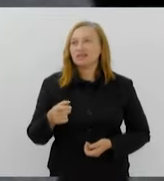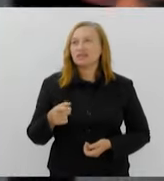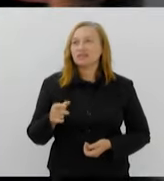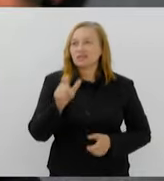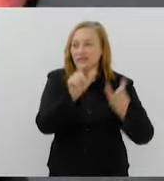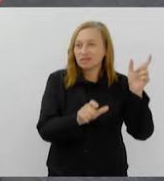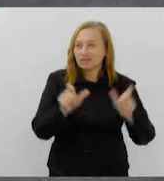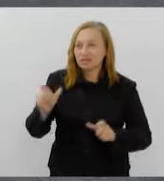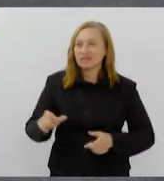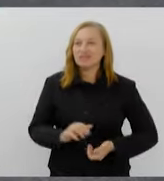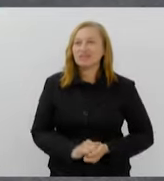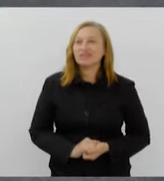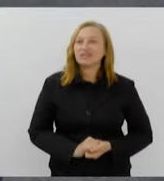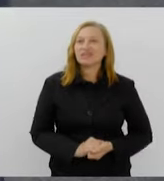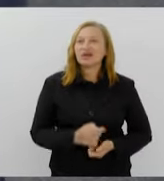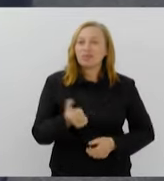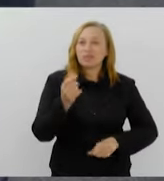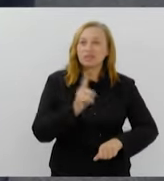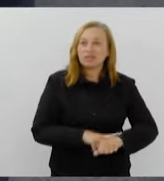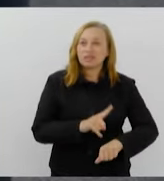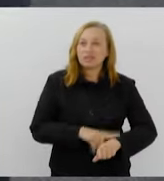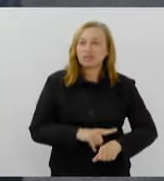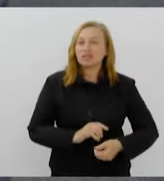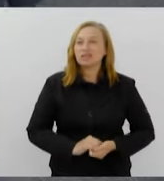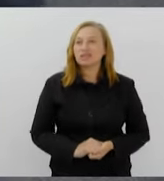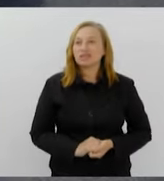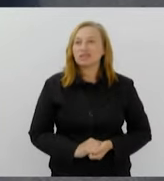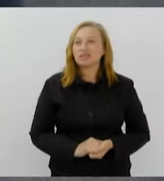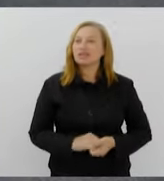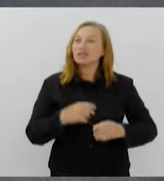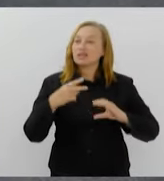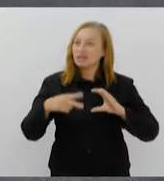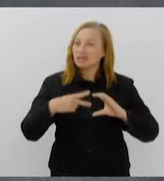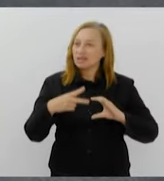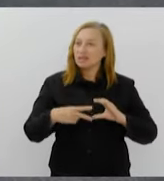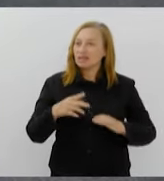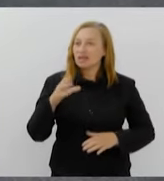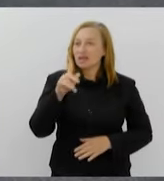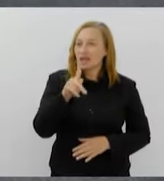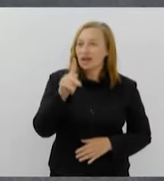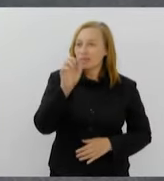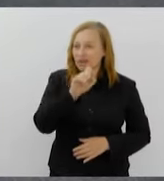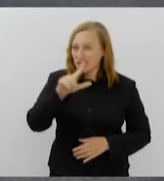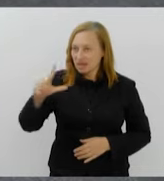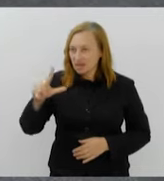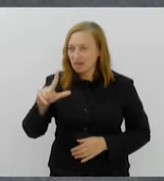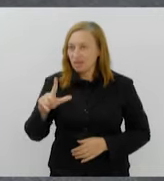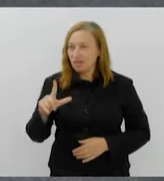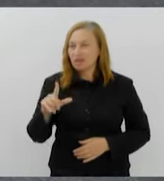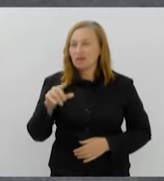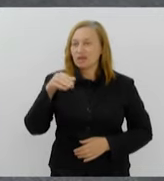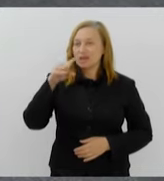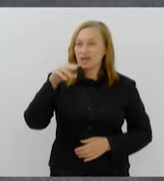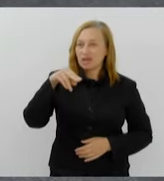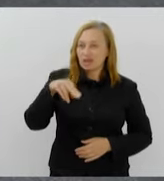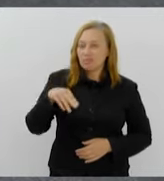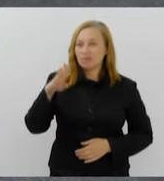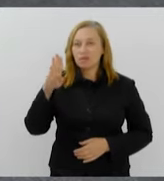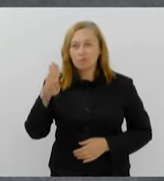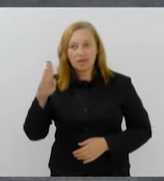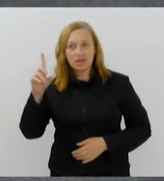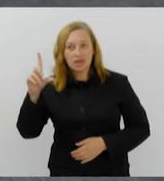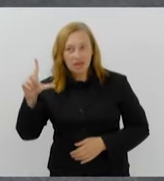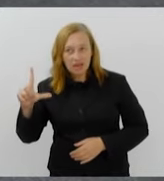há bem pouco tempo nós tivemos aquele Episódio lá na cmara com o Gabriel costano do mbl que